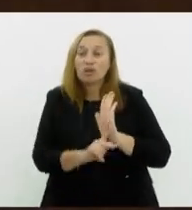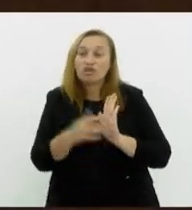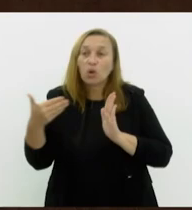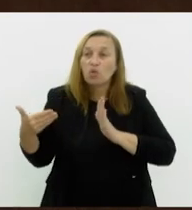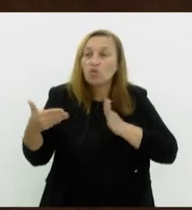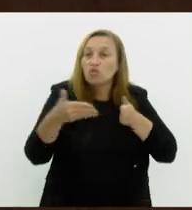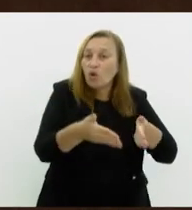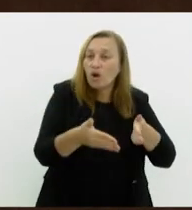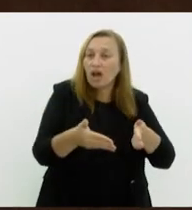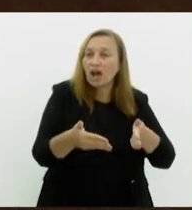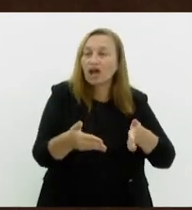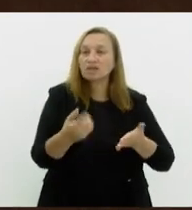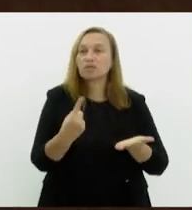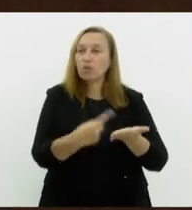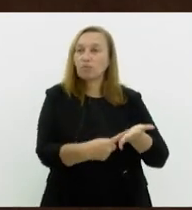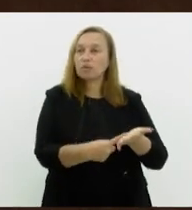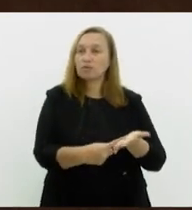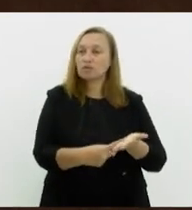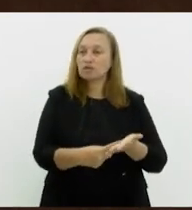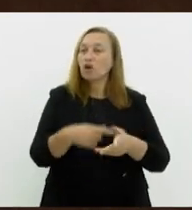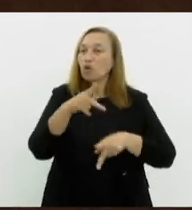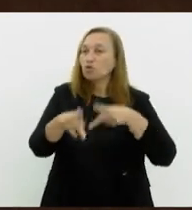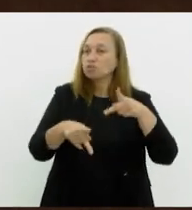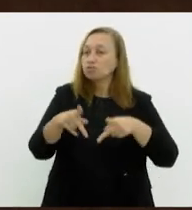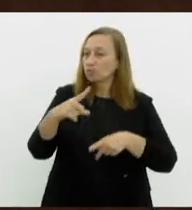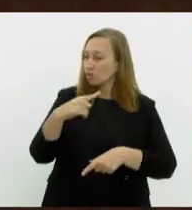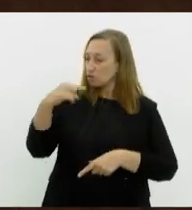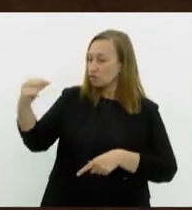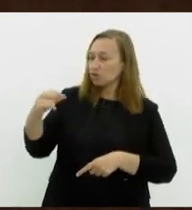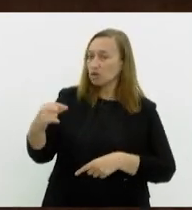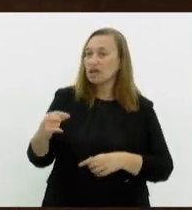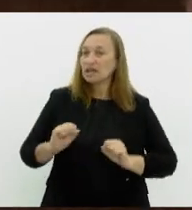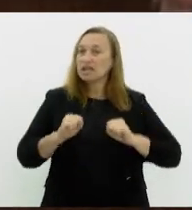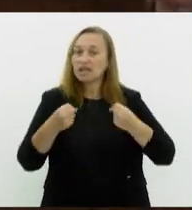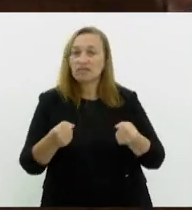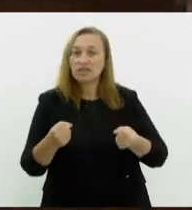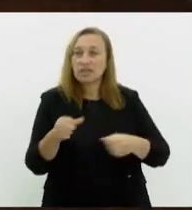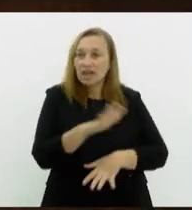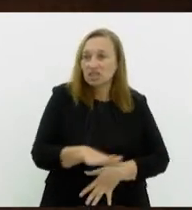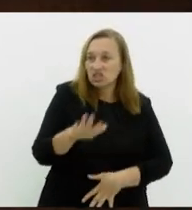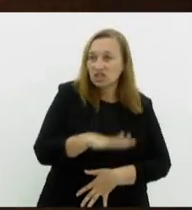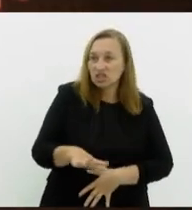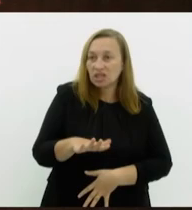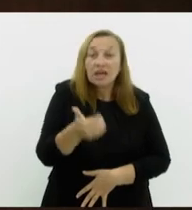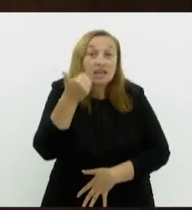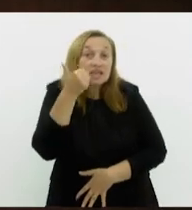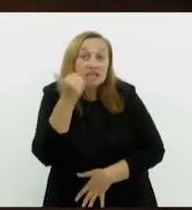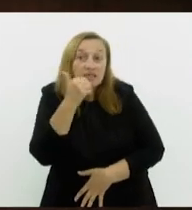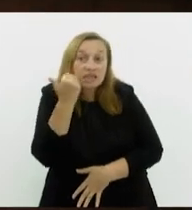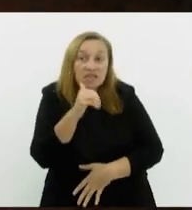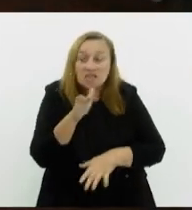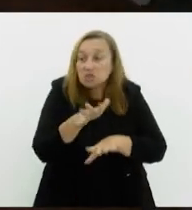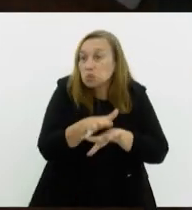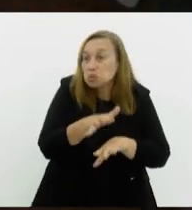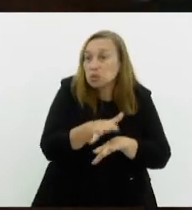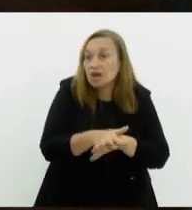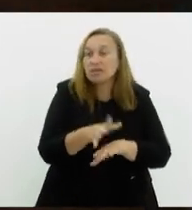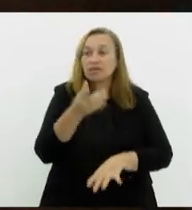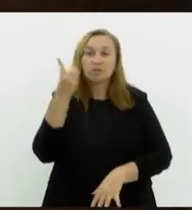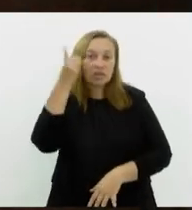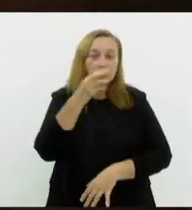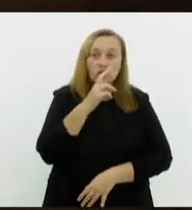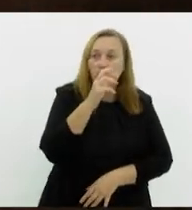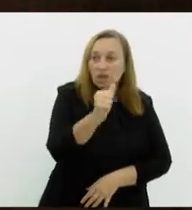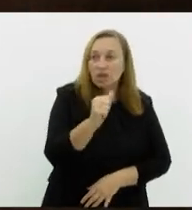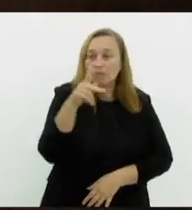com o meu comprometimento com o meu eleitor de defender nossas crianças diante da banalidade da sexualização. Rodrigo Amorim,